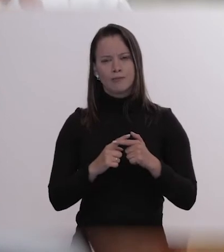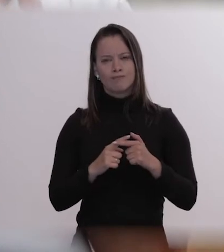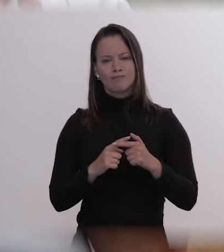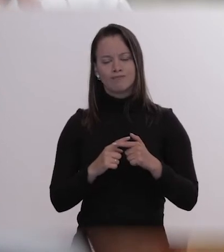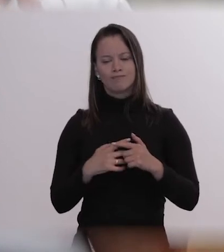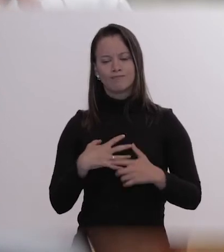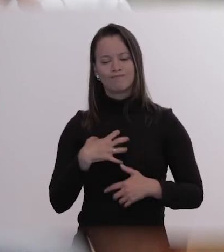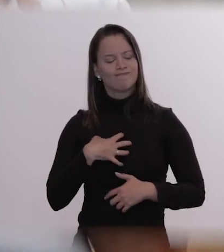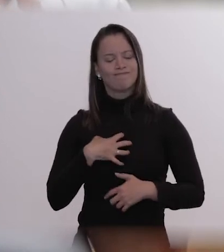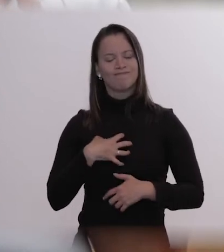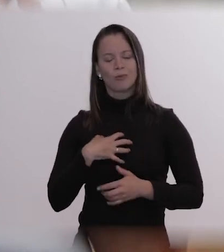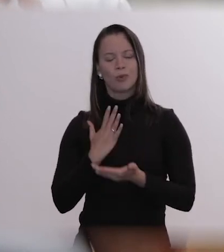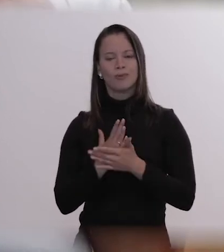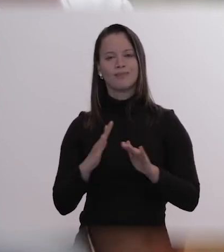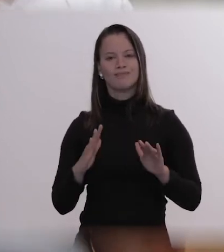não vai passar.